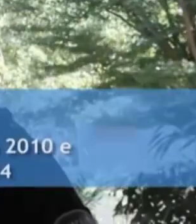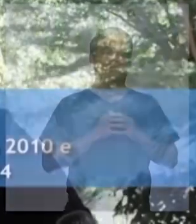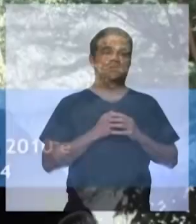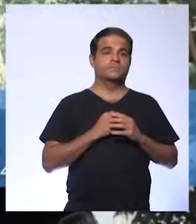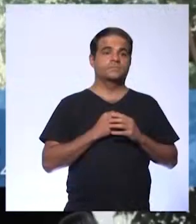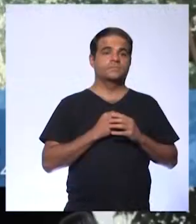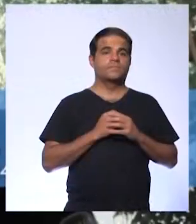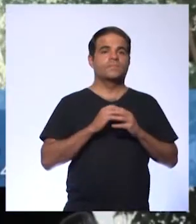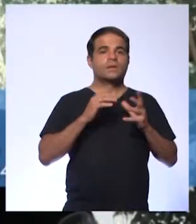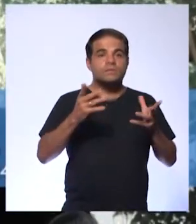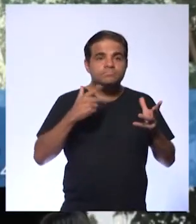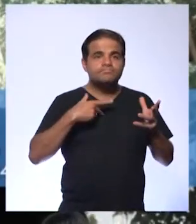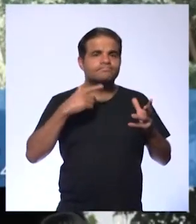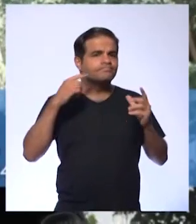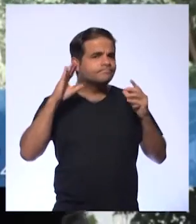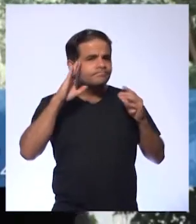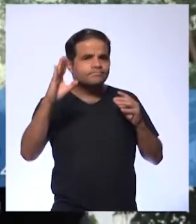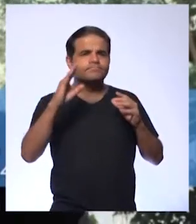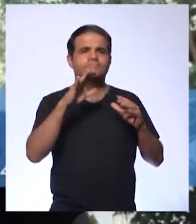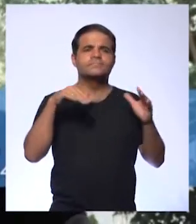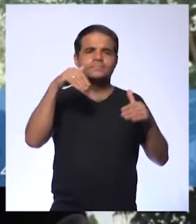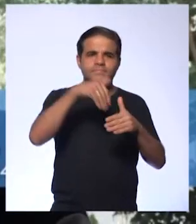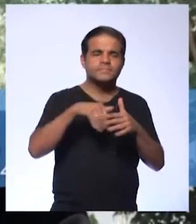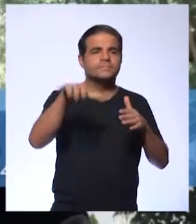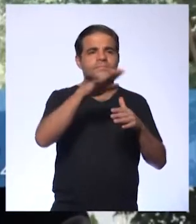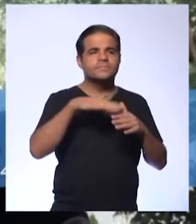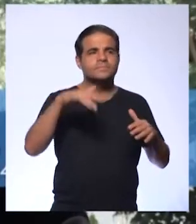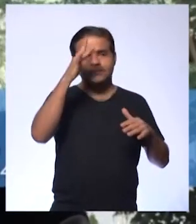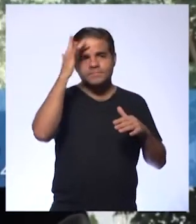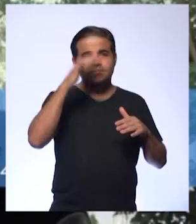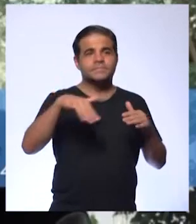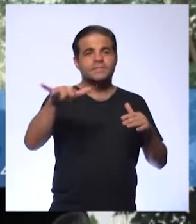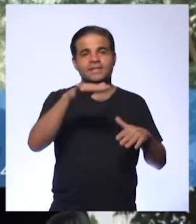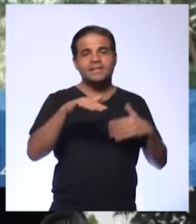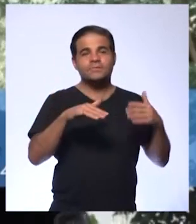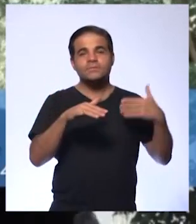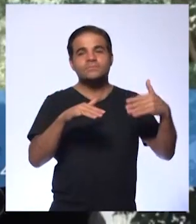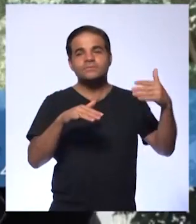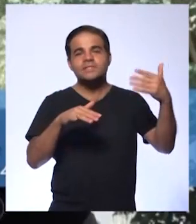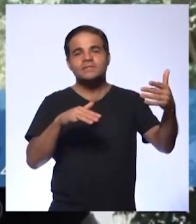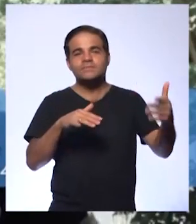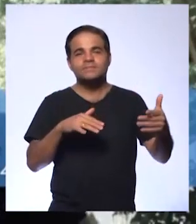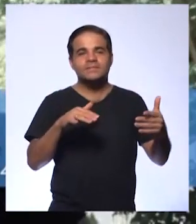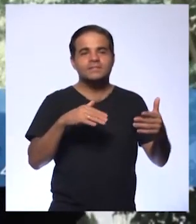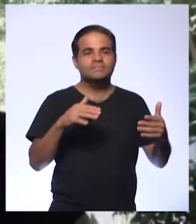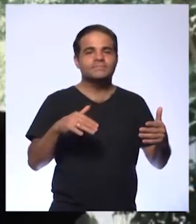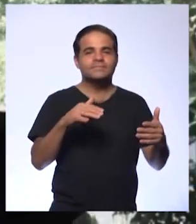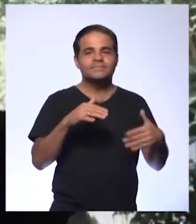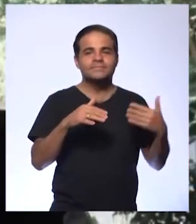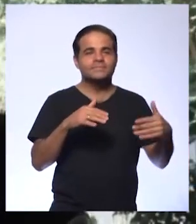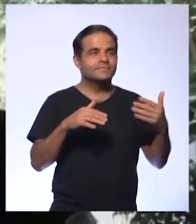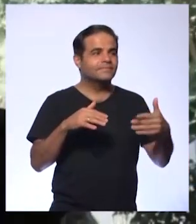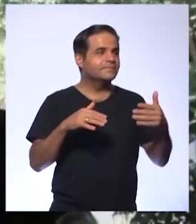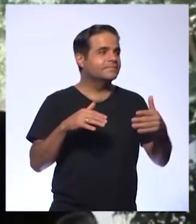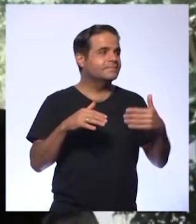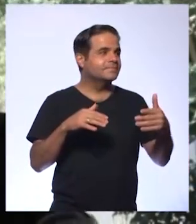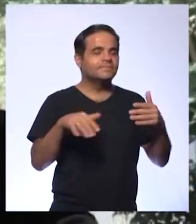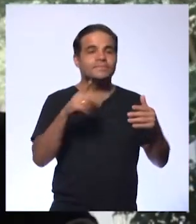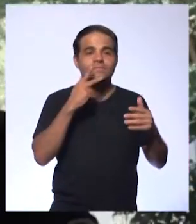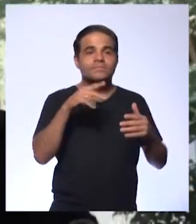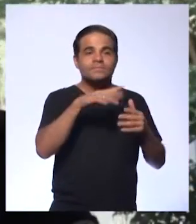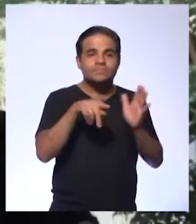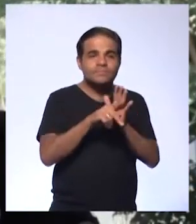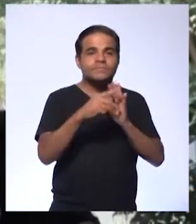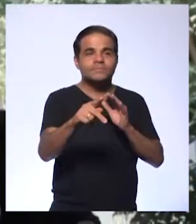evento ele teve um fator primordial dentro da população haitiana. Ele uniu a população em prol e em virtude